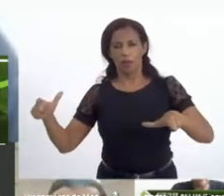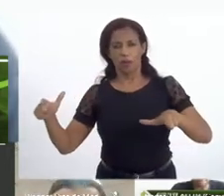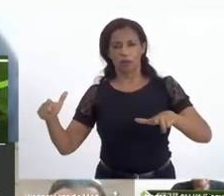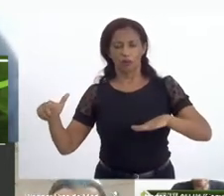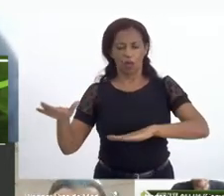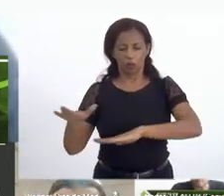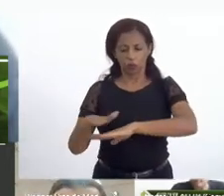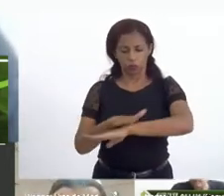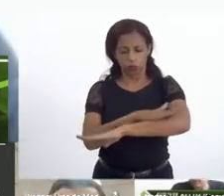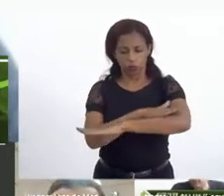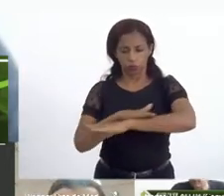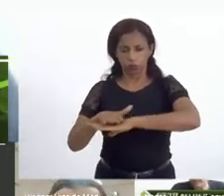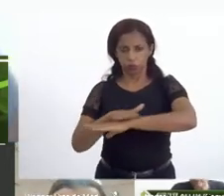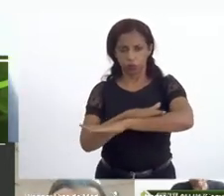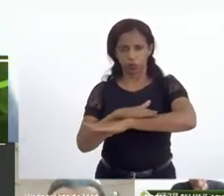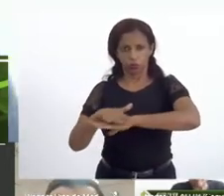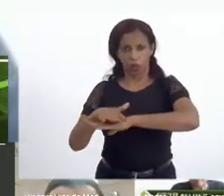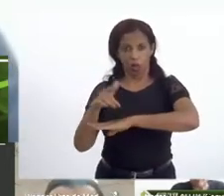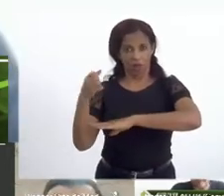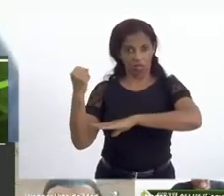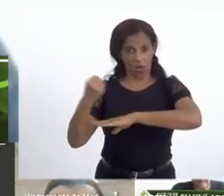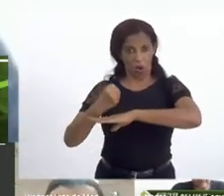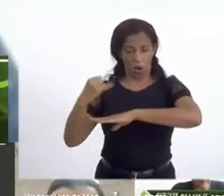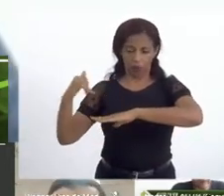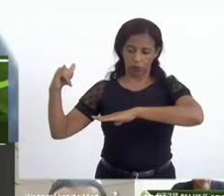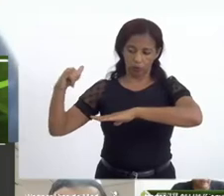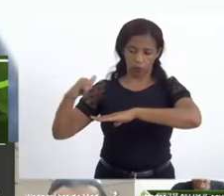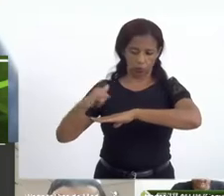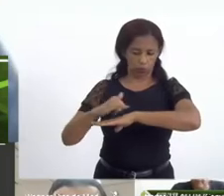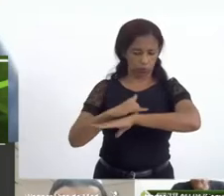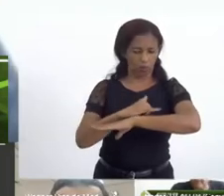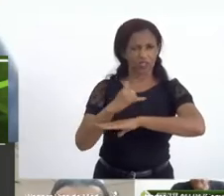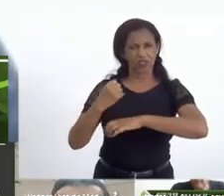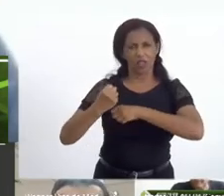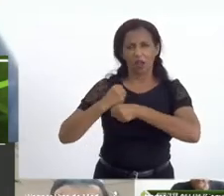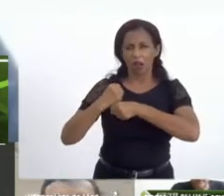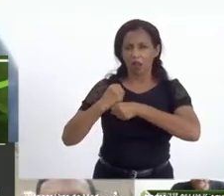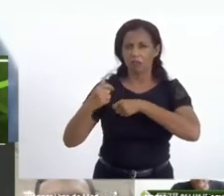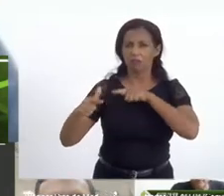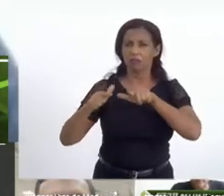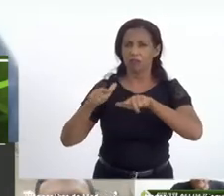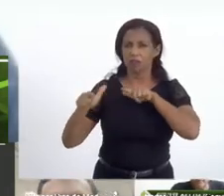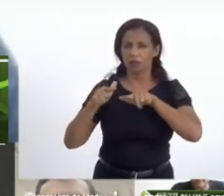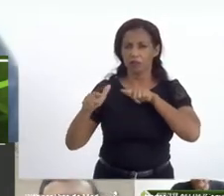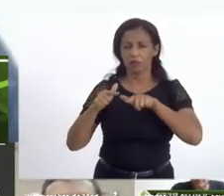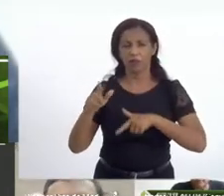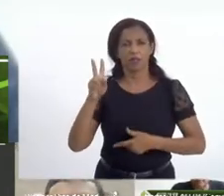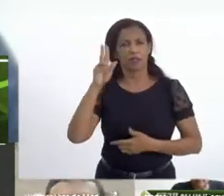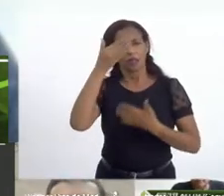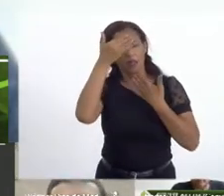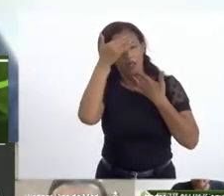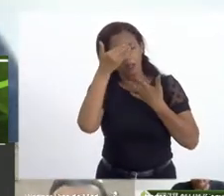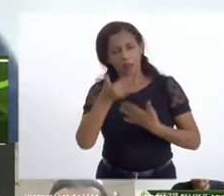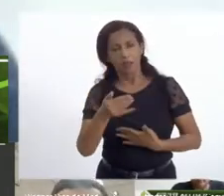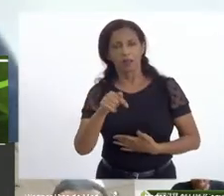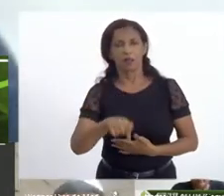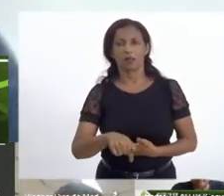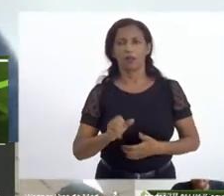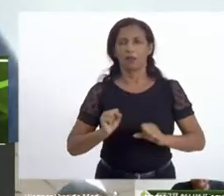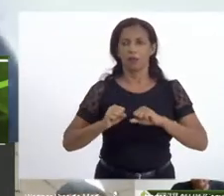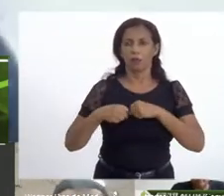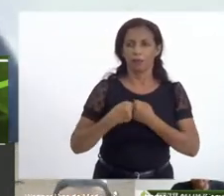e do terminal, que já vem mais de décadas aí trabalhando. Queria ressaltar aqui um agradecimento do